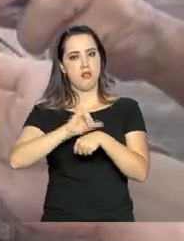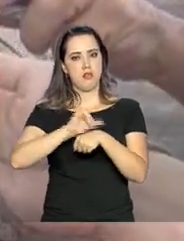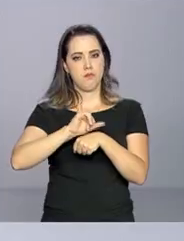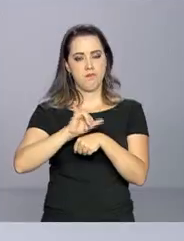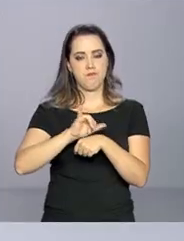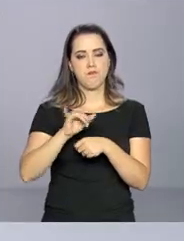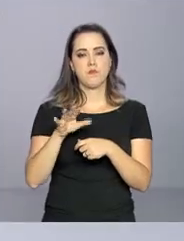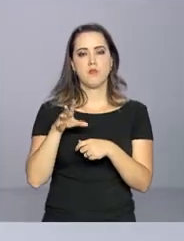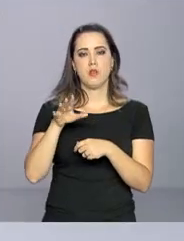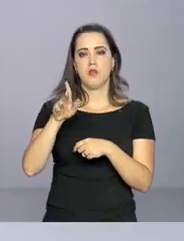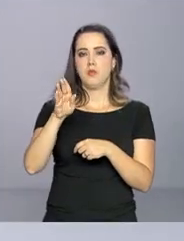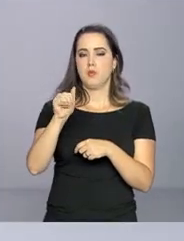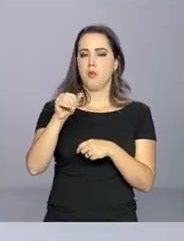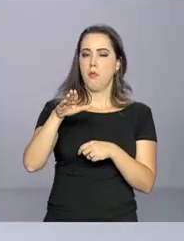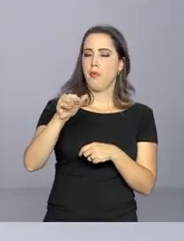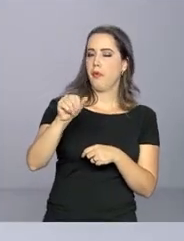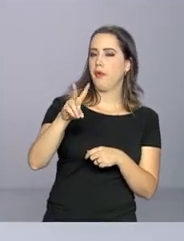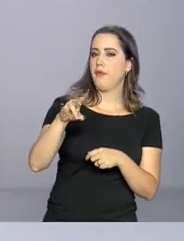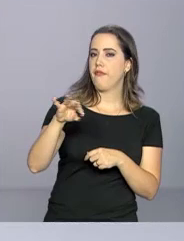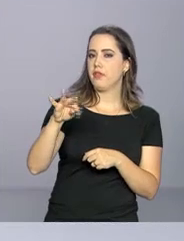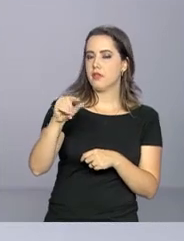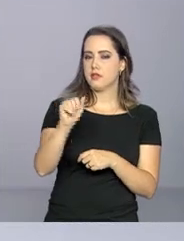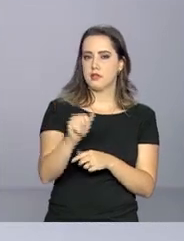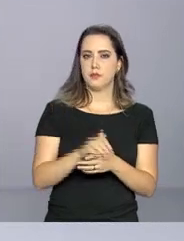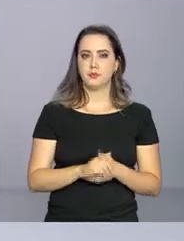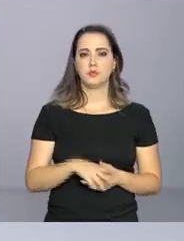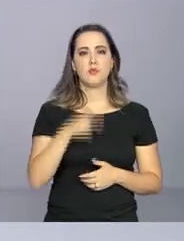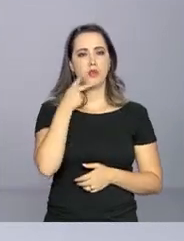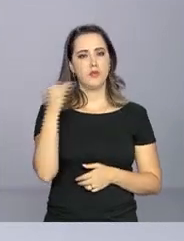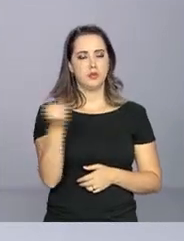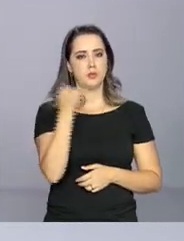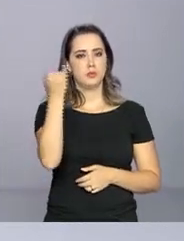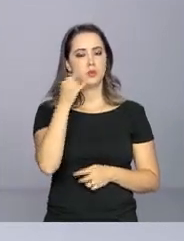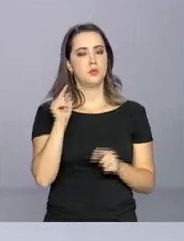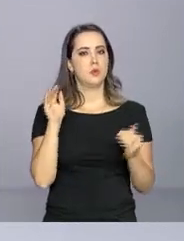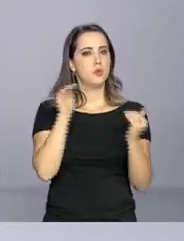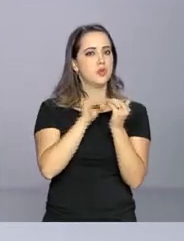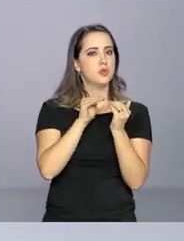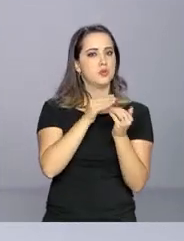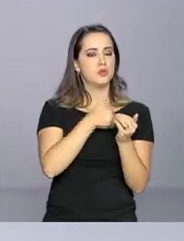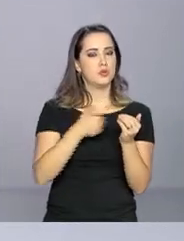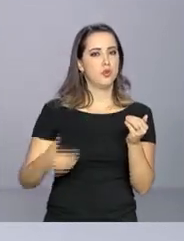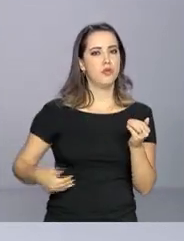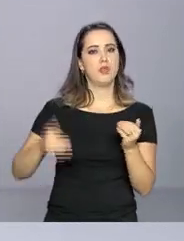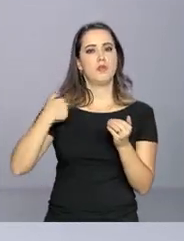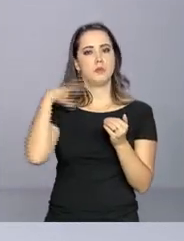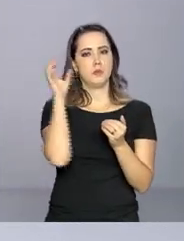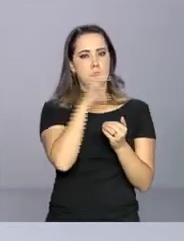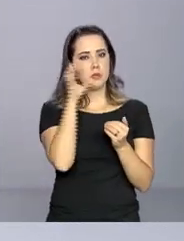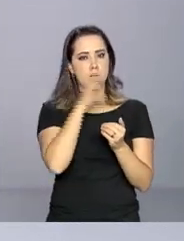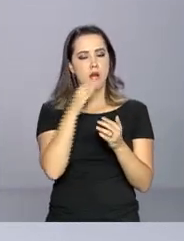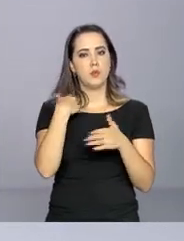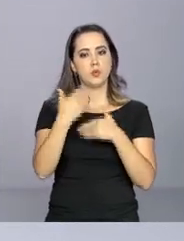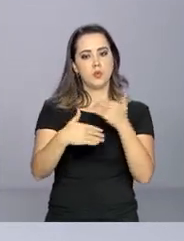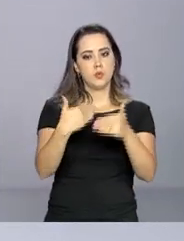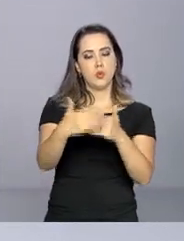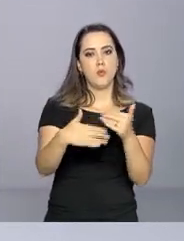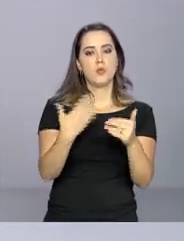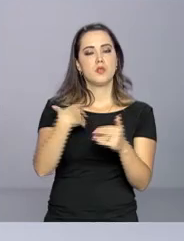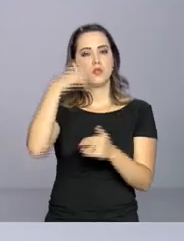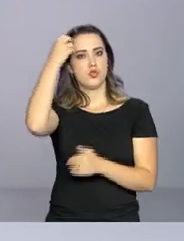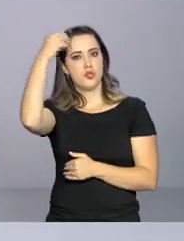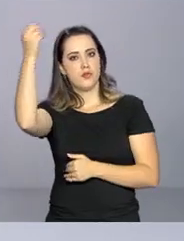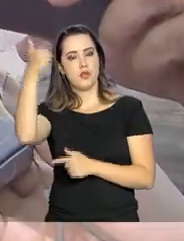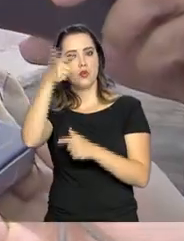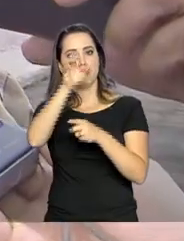estado. O ministro destacou ainda que uma das metas do governo neste momento é acelerar o processo de interiorização.